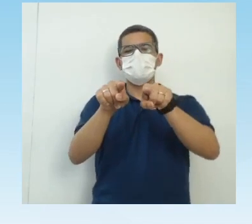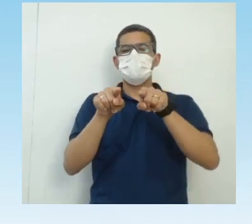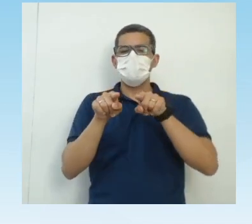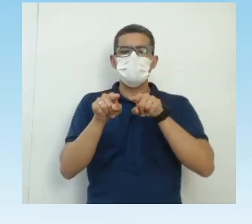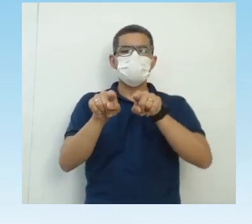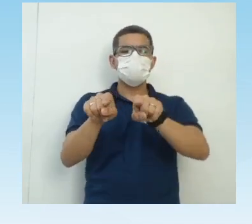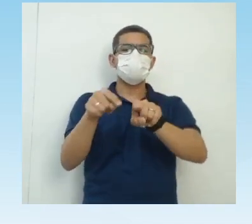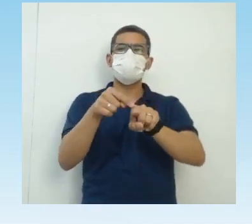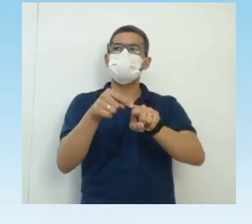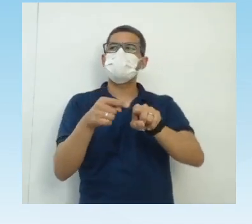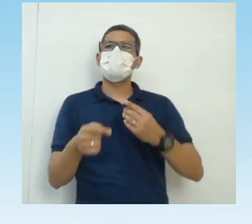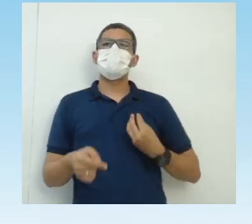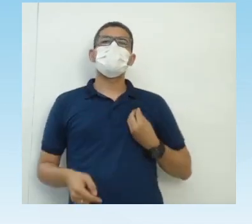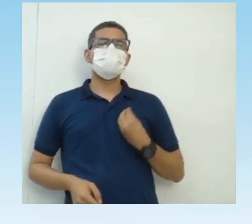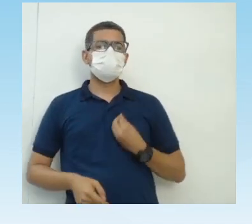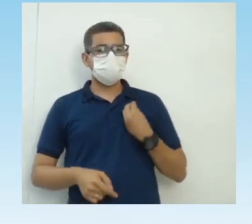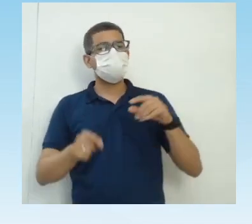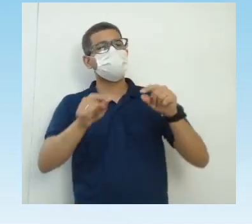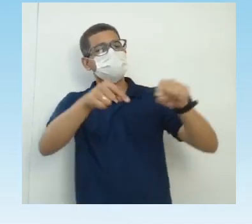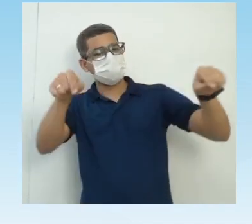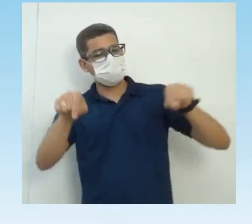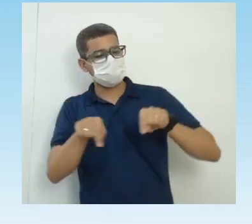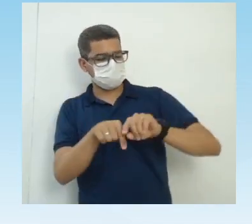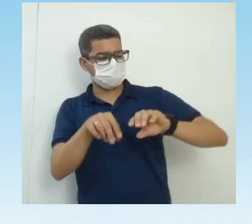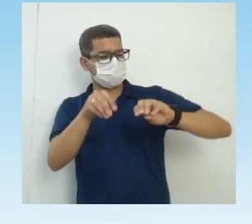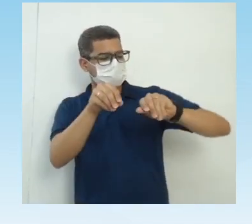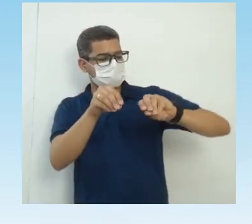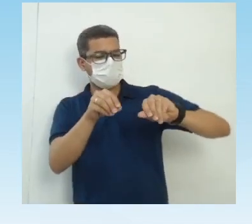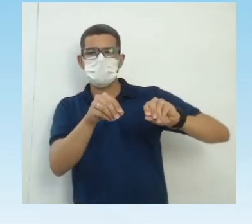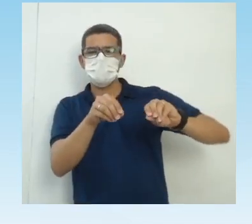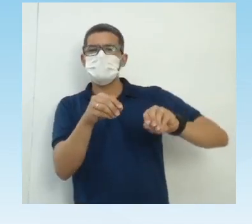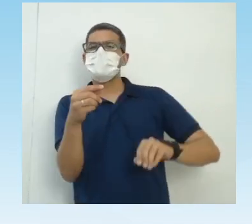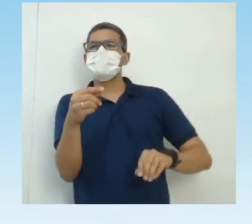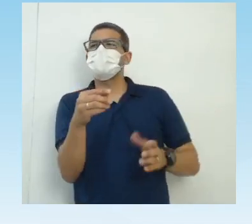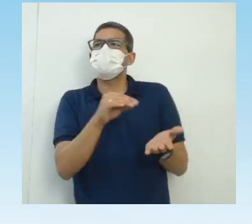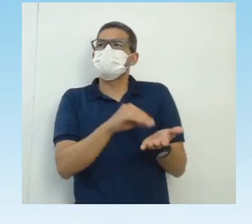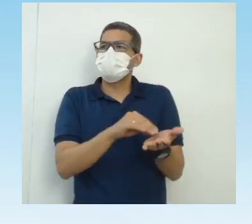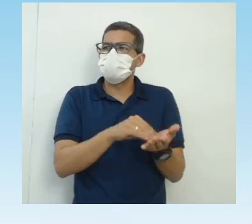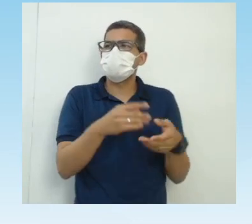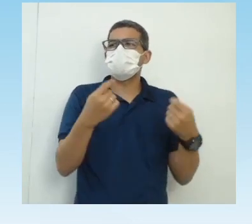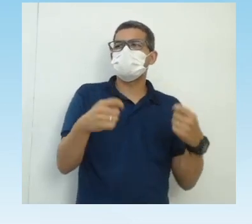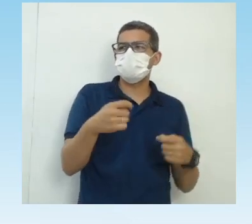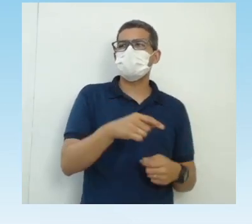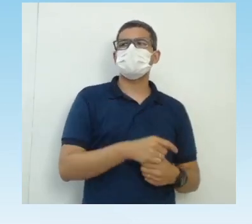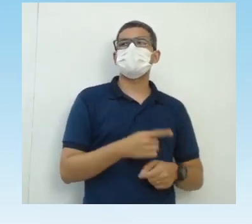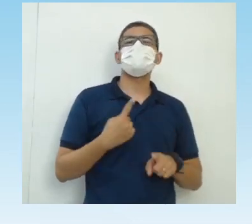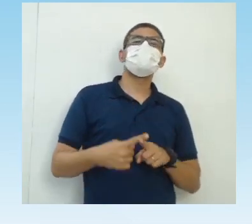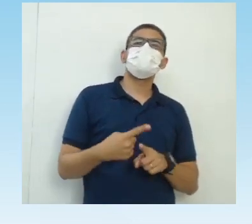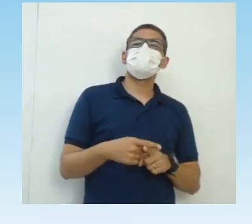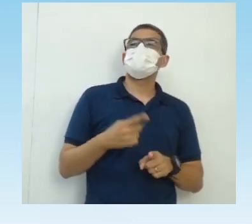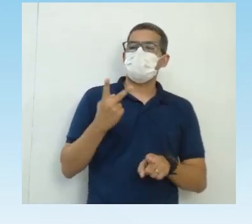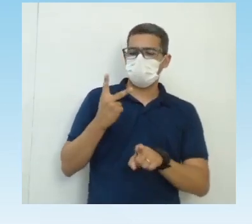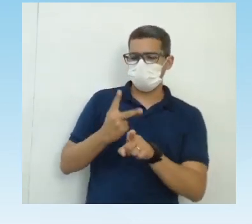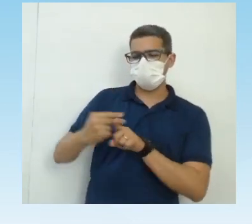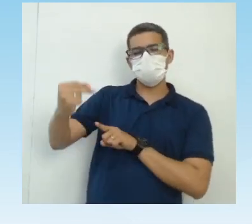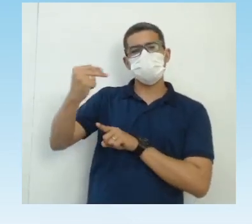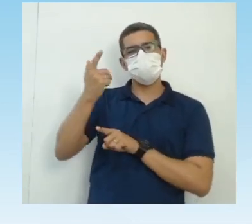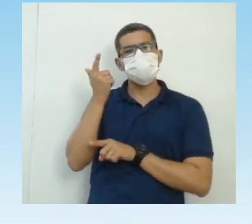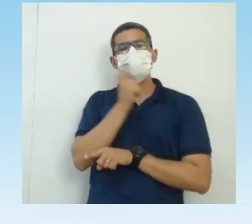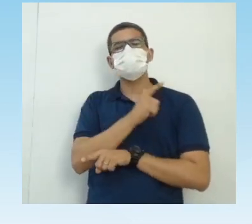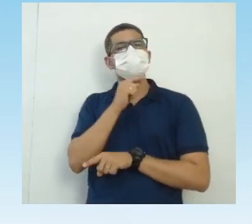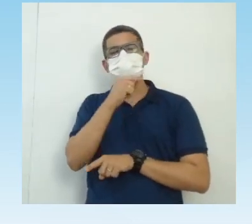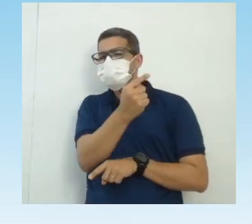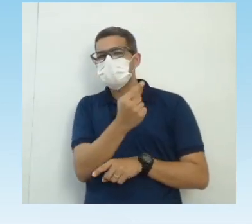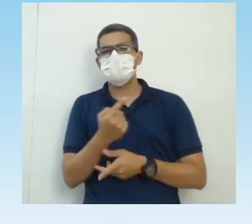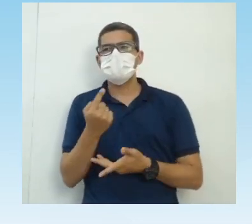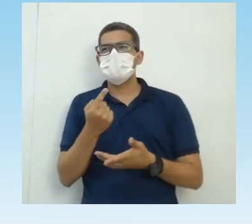ainda existiam com terra e que estavam ali, não tinham tantas terras porque nem sequer podiam conquistar. Não havia terras mais para todos,